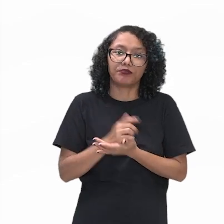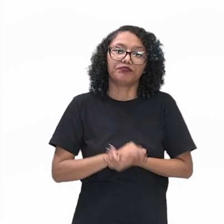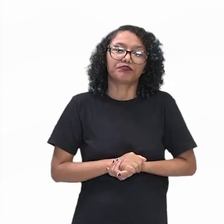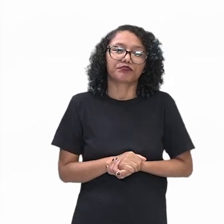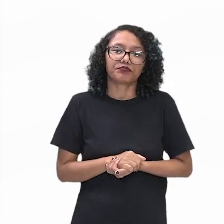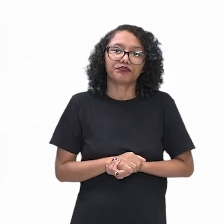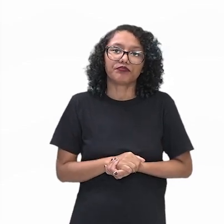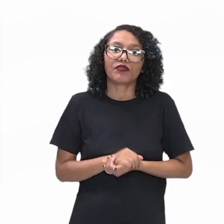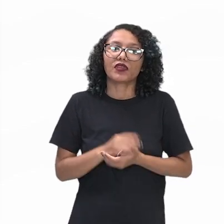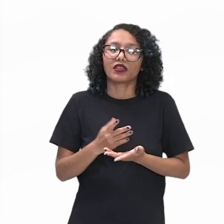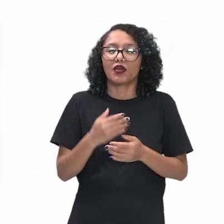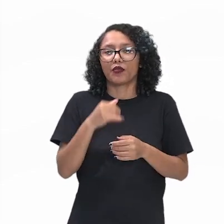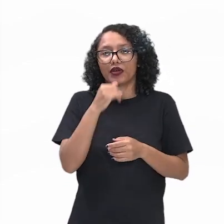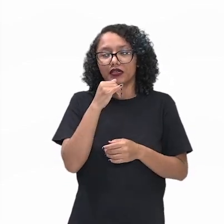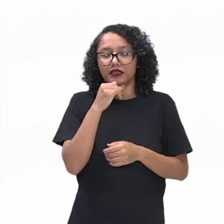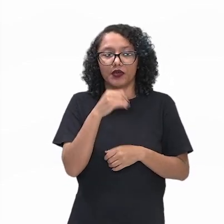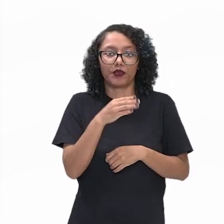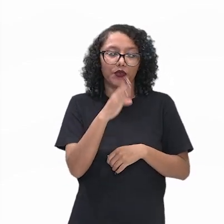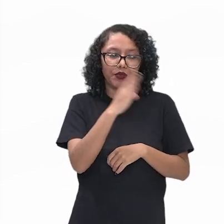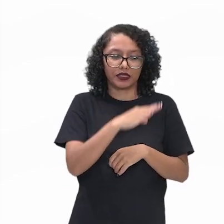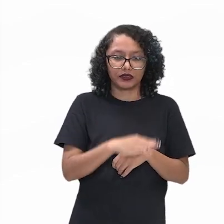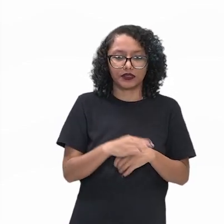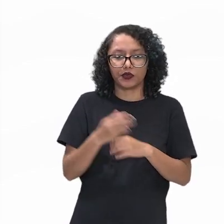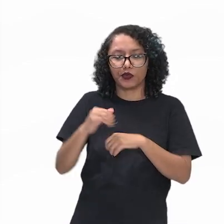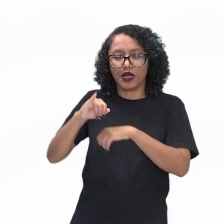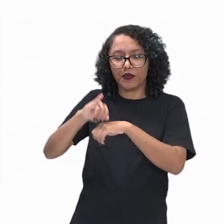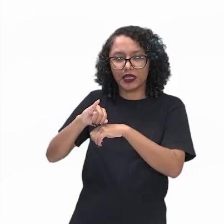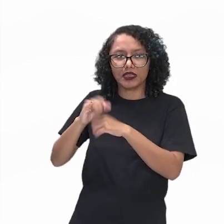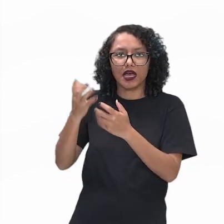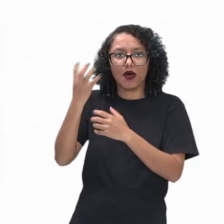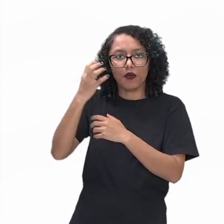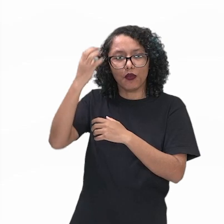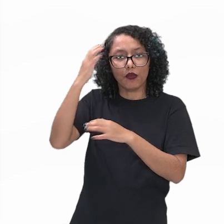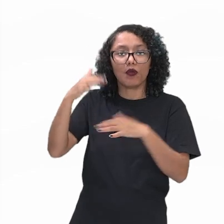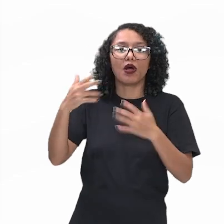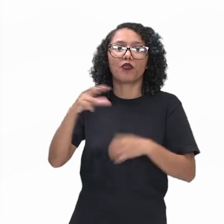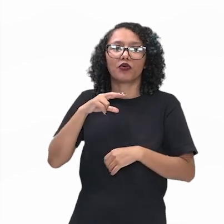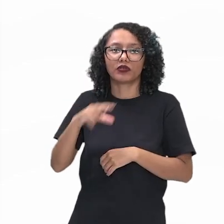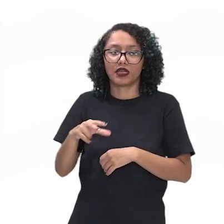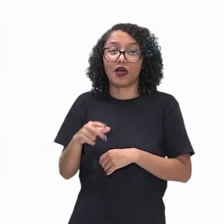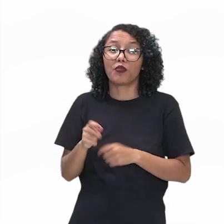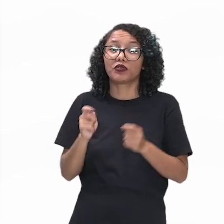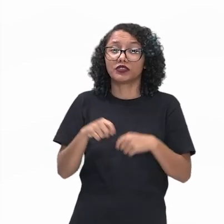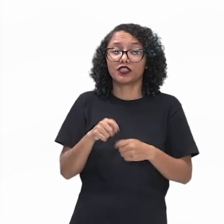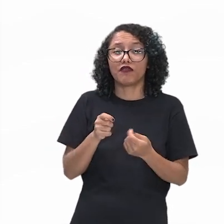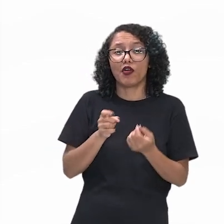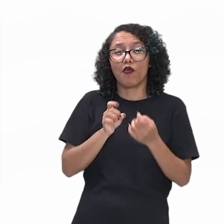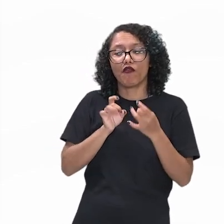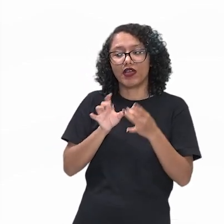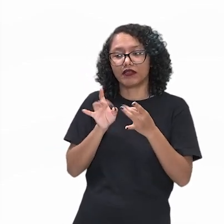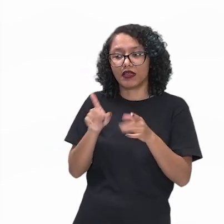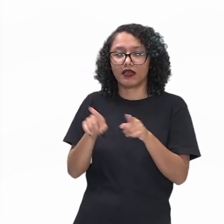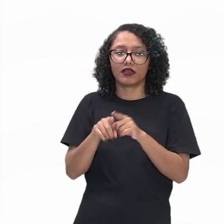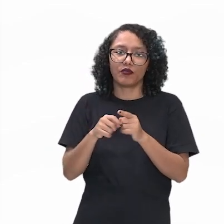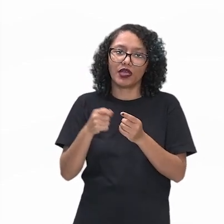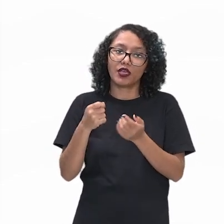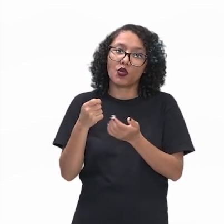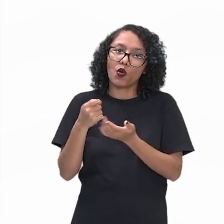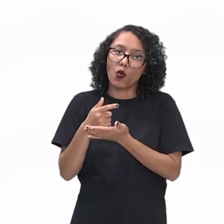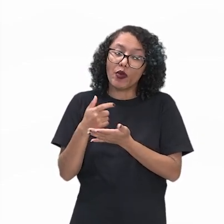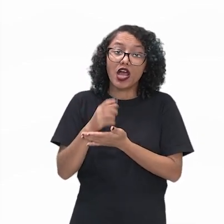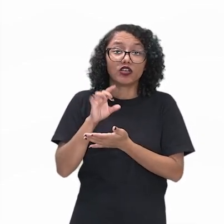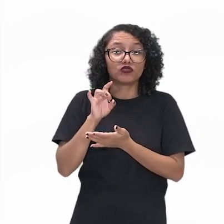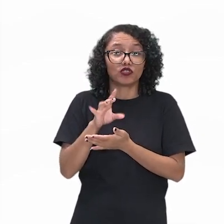do Brasil, a sua metrópole era Portugal. Logo, o Brasil só poderia comprar e vender para Portugal.